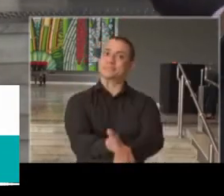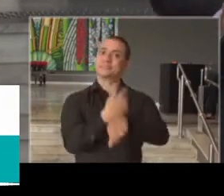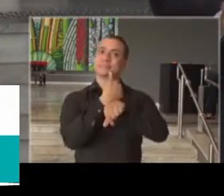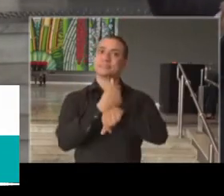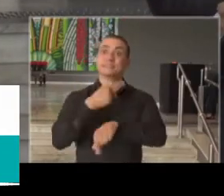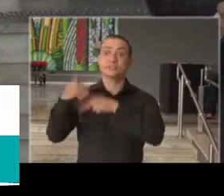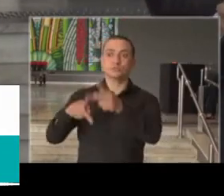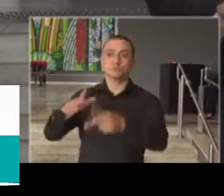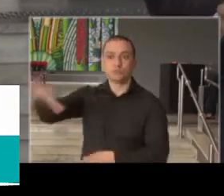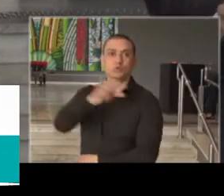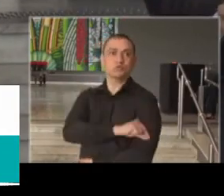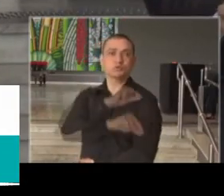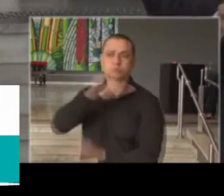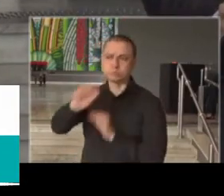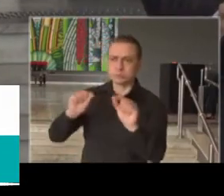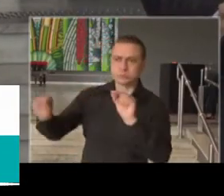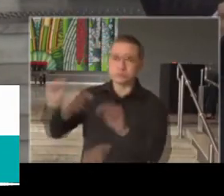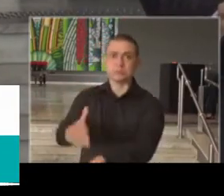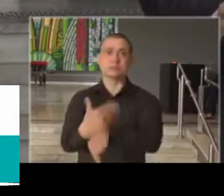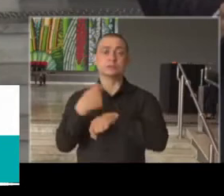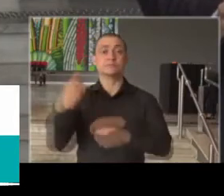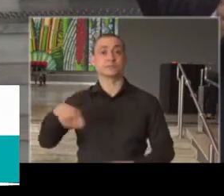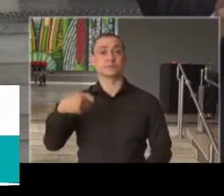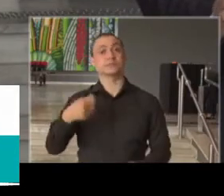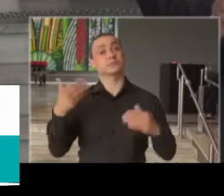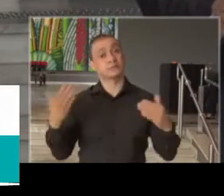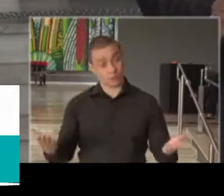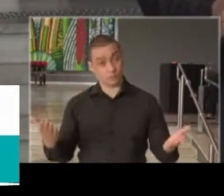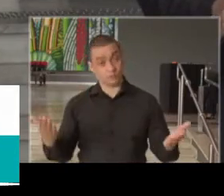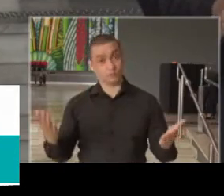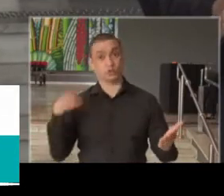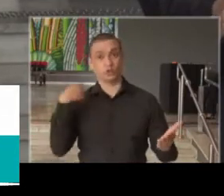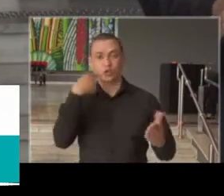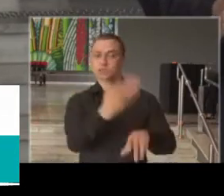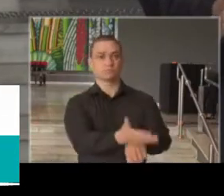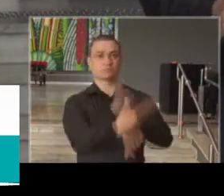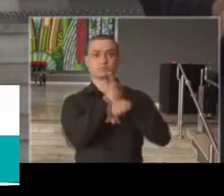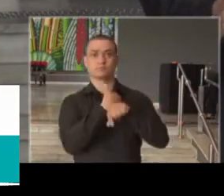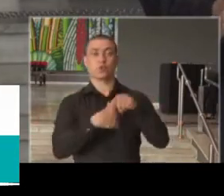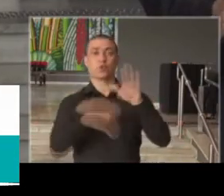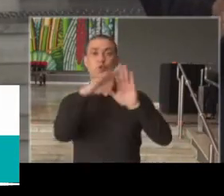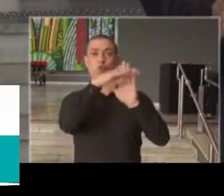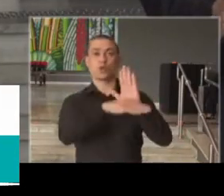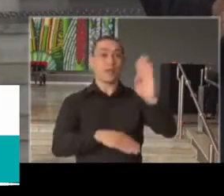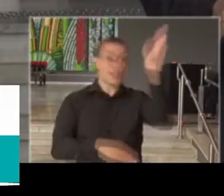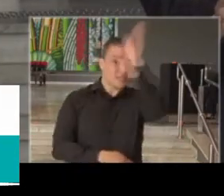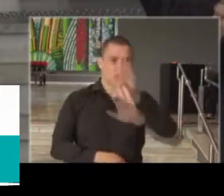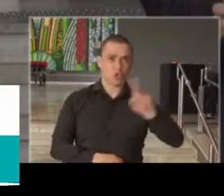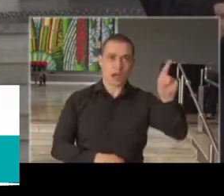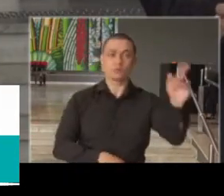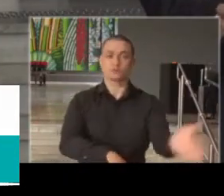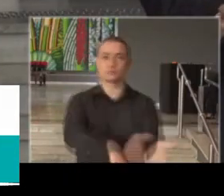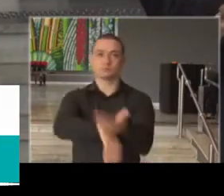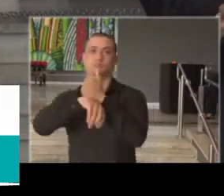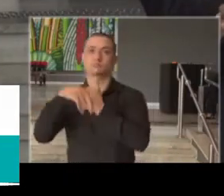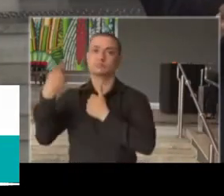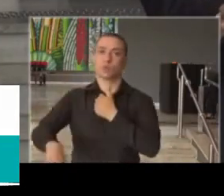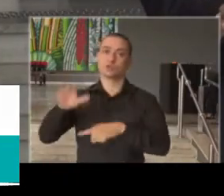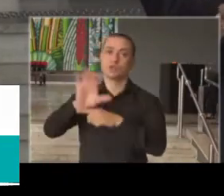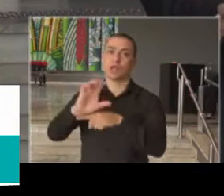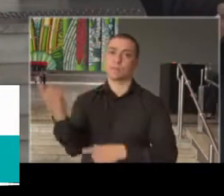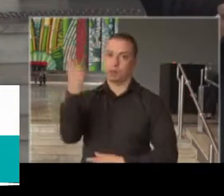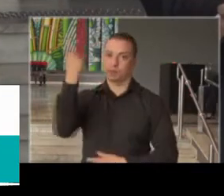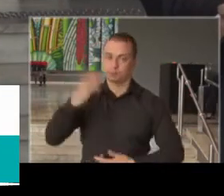nossa população e é por isso que estamos antecipando o programa vacinal como